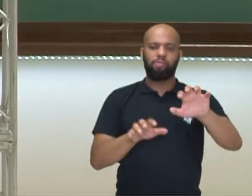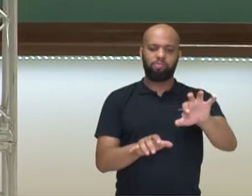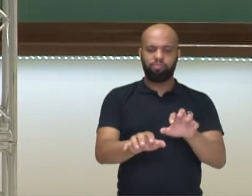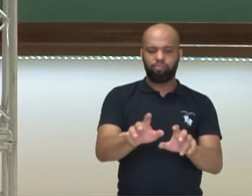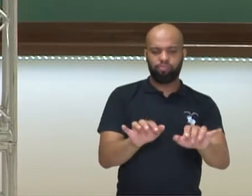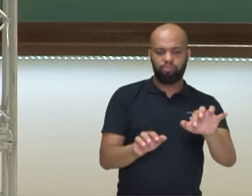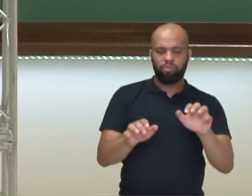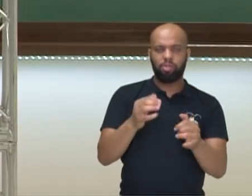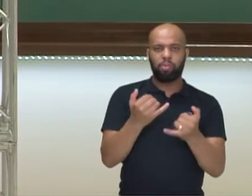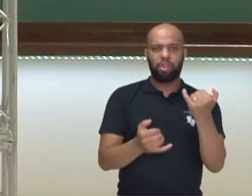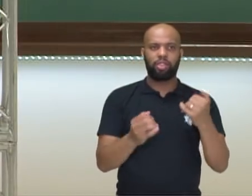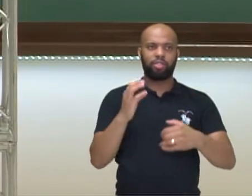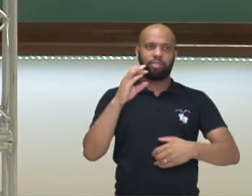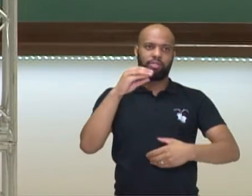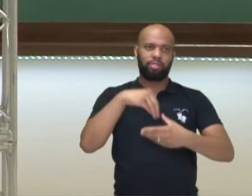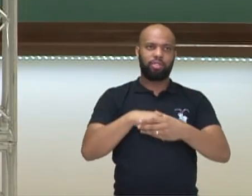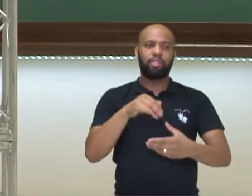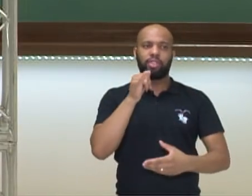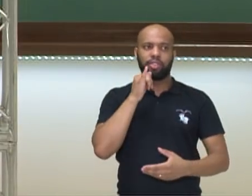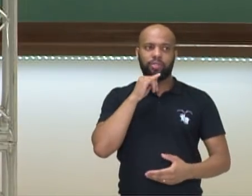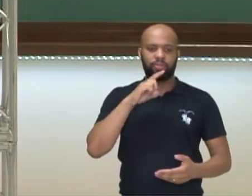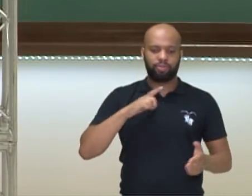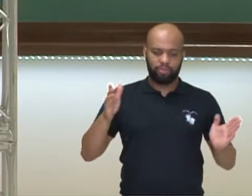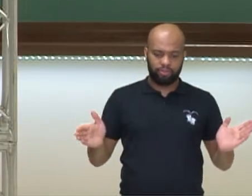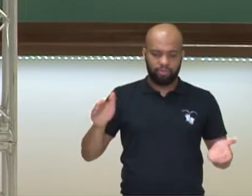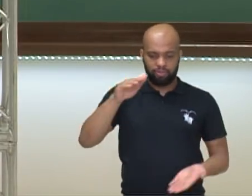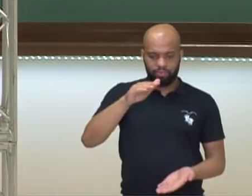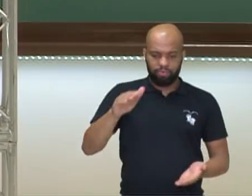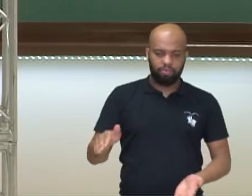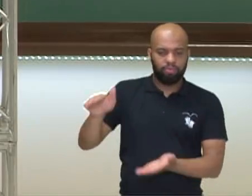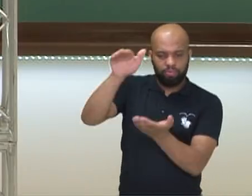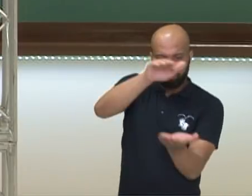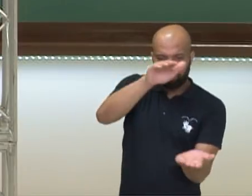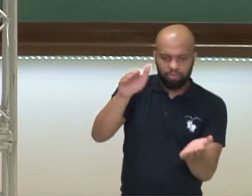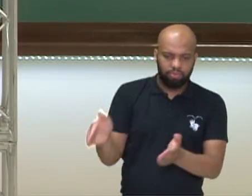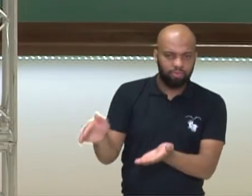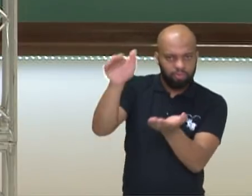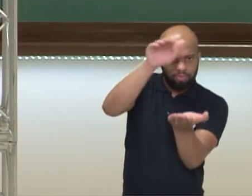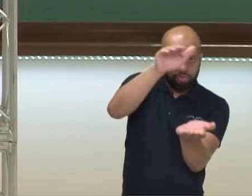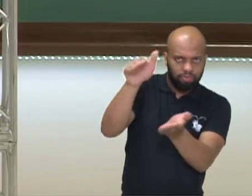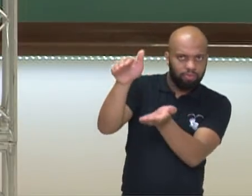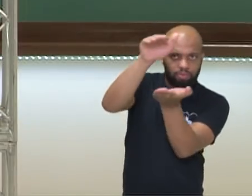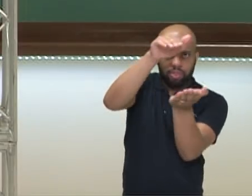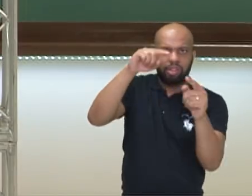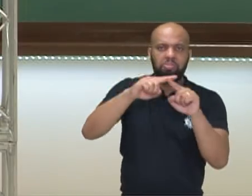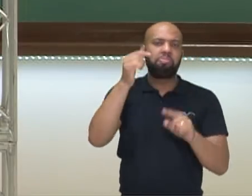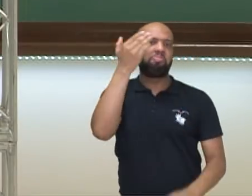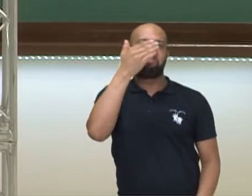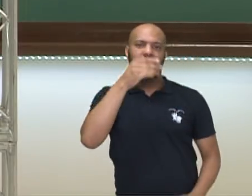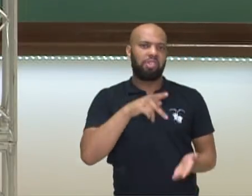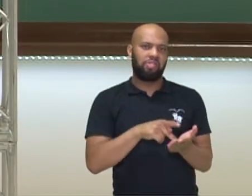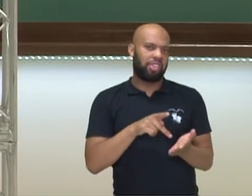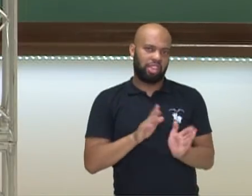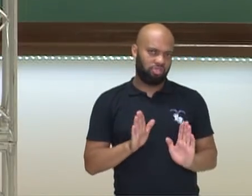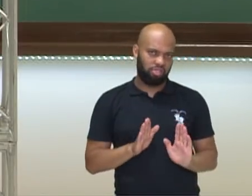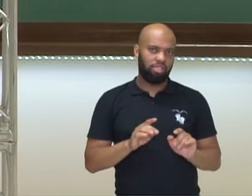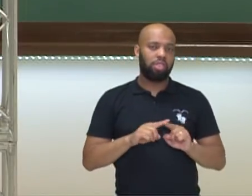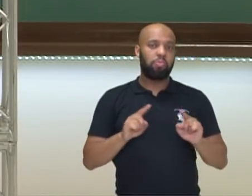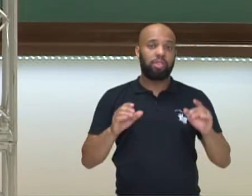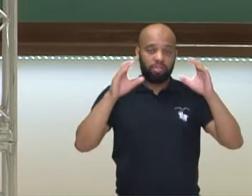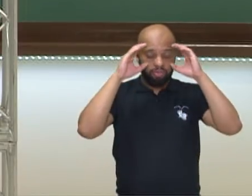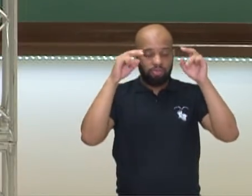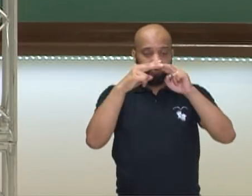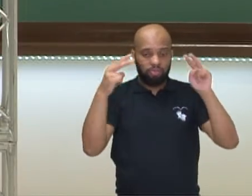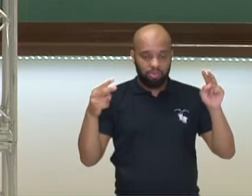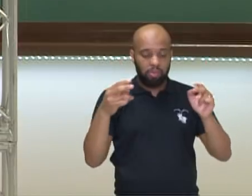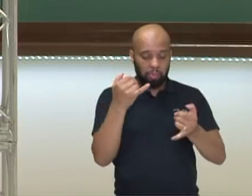Por exemplo, empilhar caixas sem ter nada na sua frente, mas lá no ambiente de realidade virtual